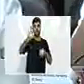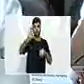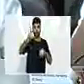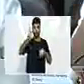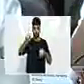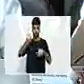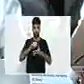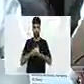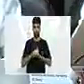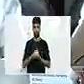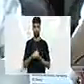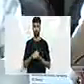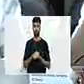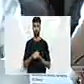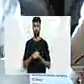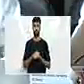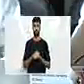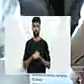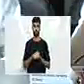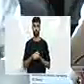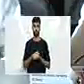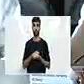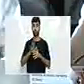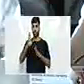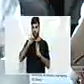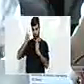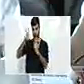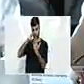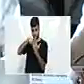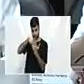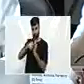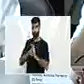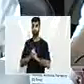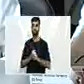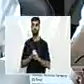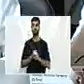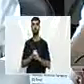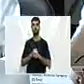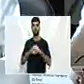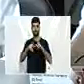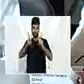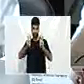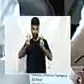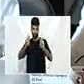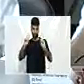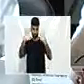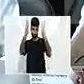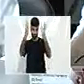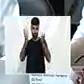Portal vou ler aqui pro senhor e o